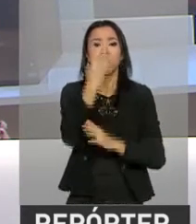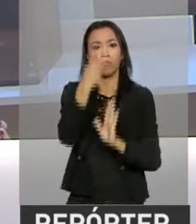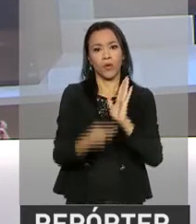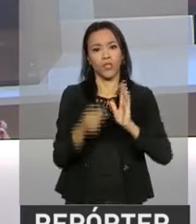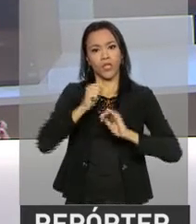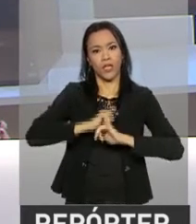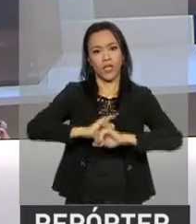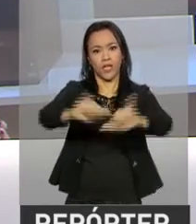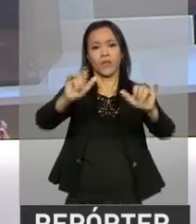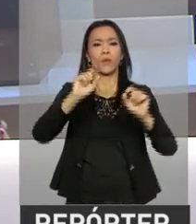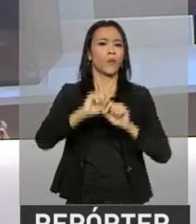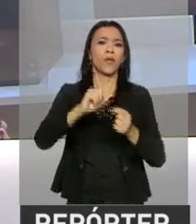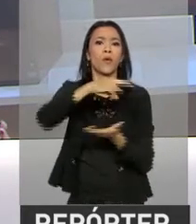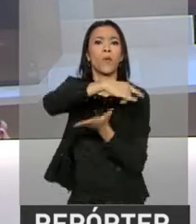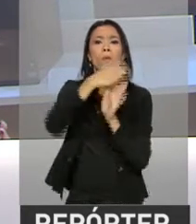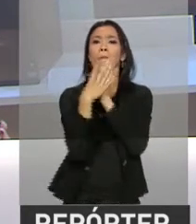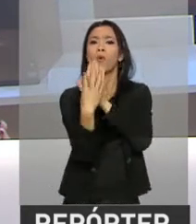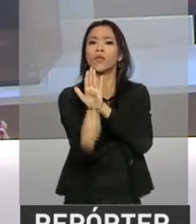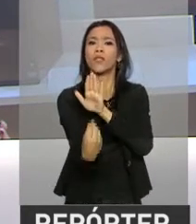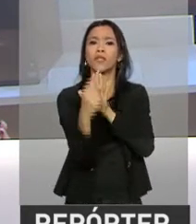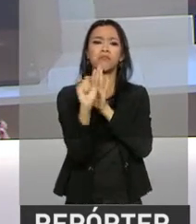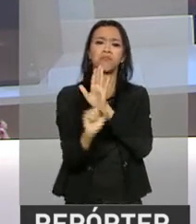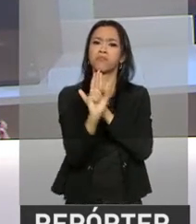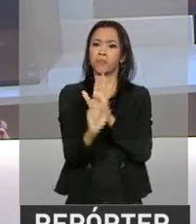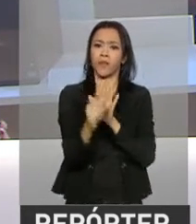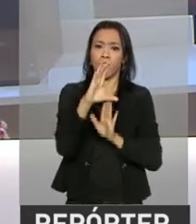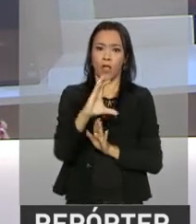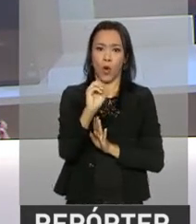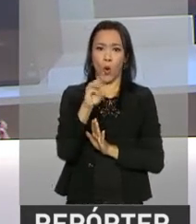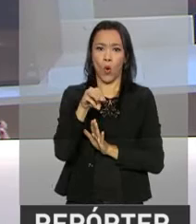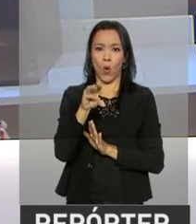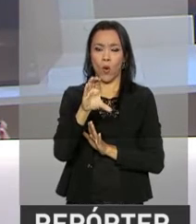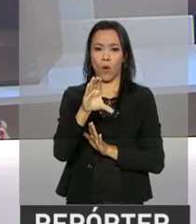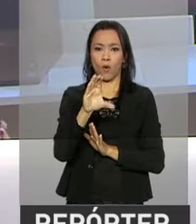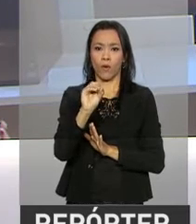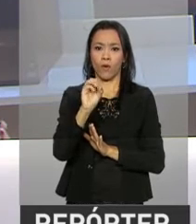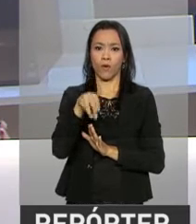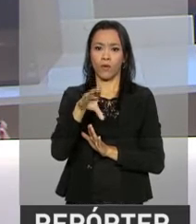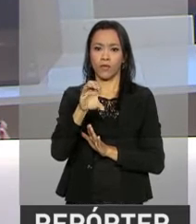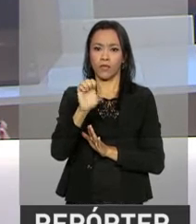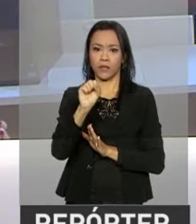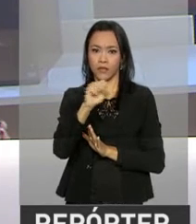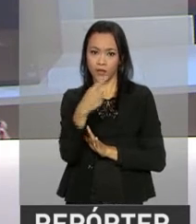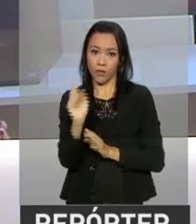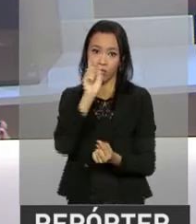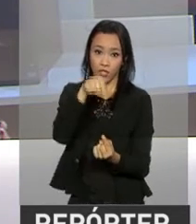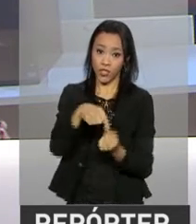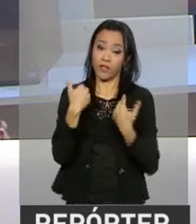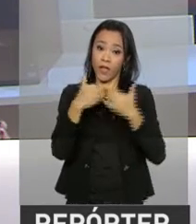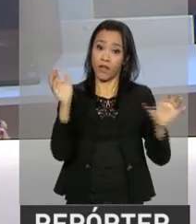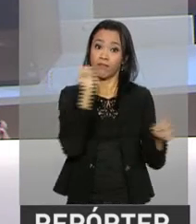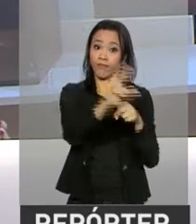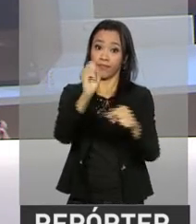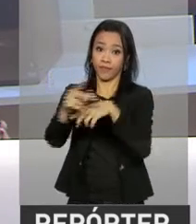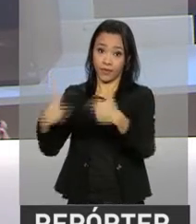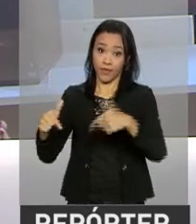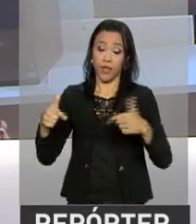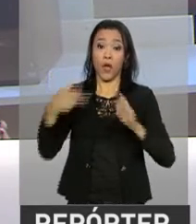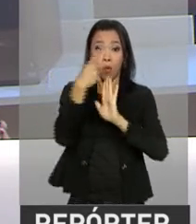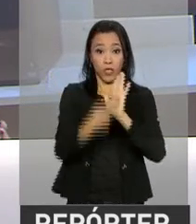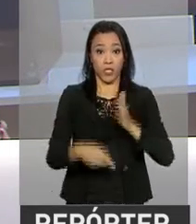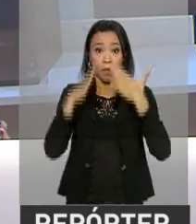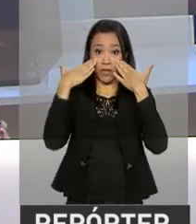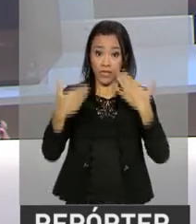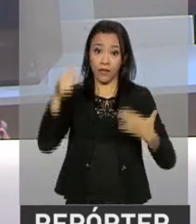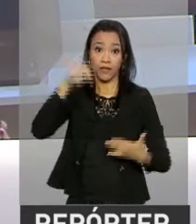reformula o modelo de concessões no Brasil Objetivo reaquecer a economia e gerar mais empregos o plano foi apresentado nesta